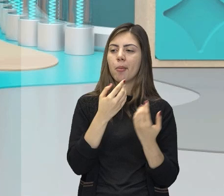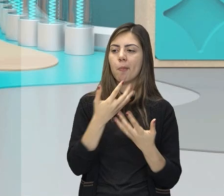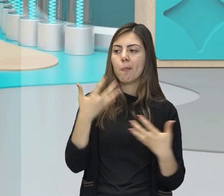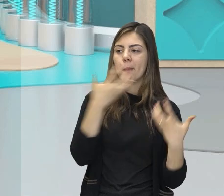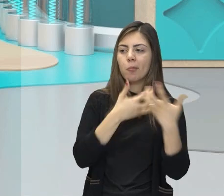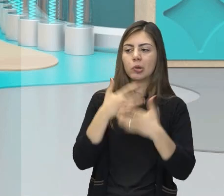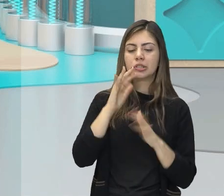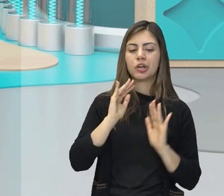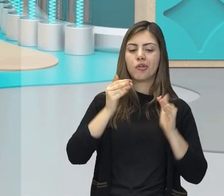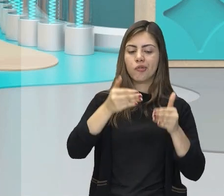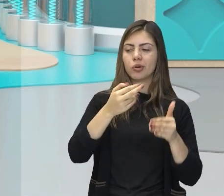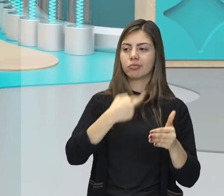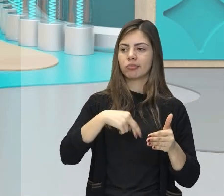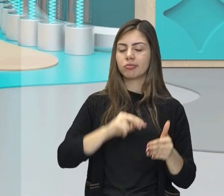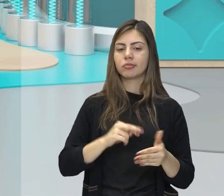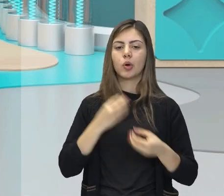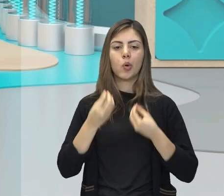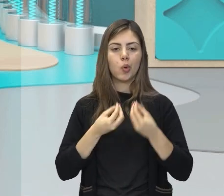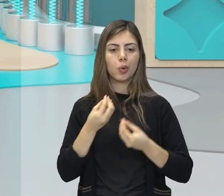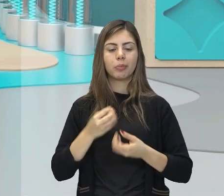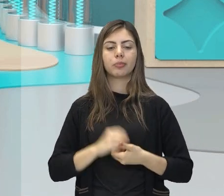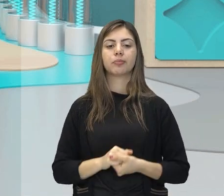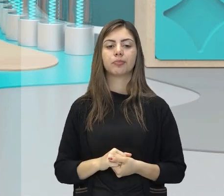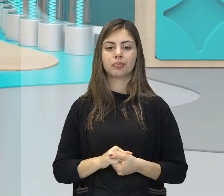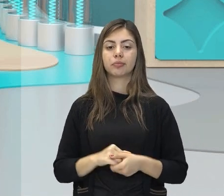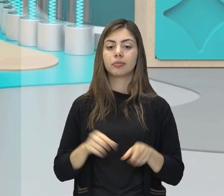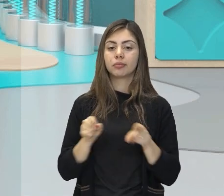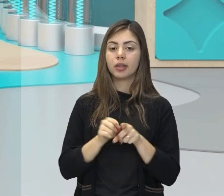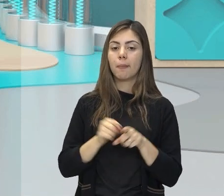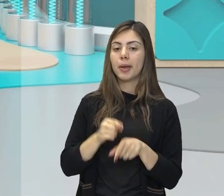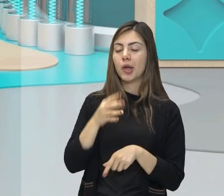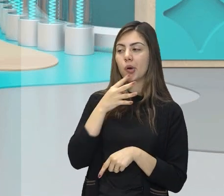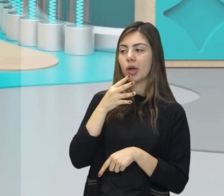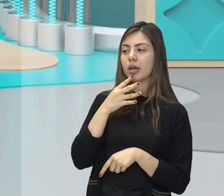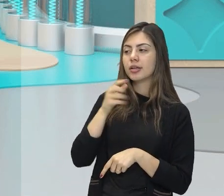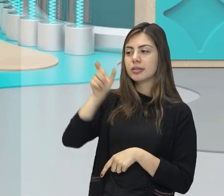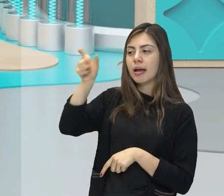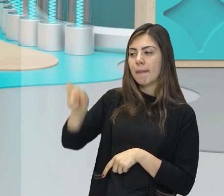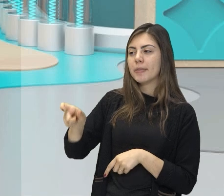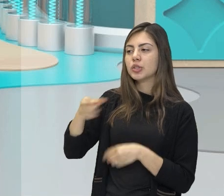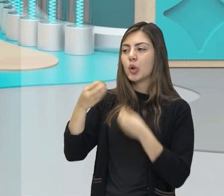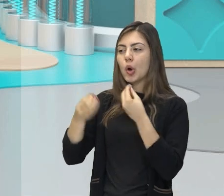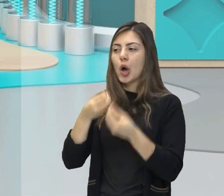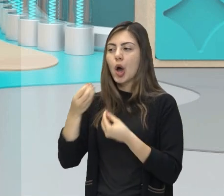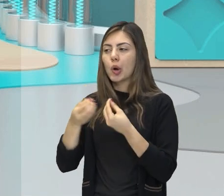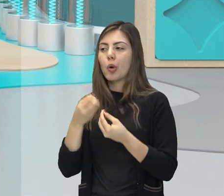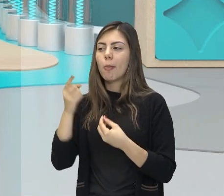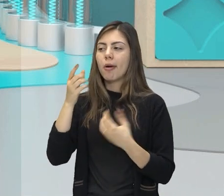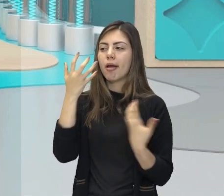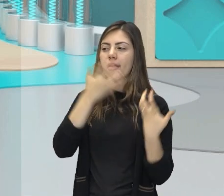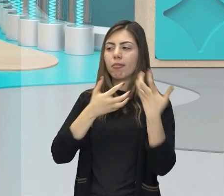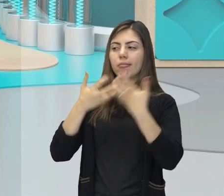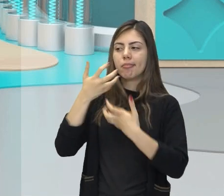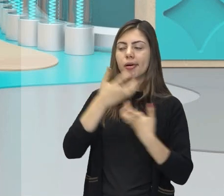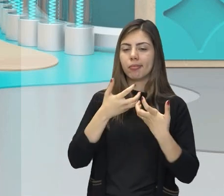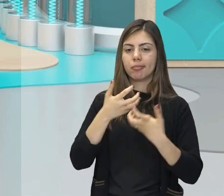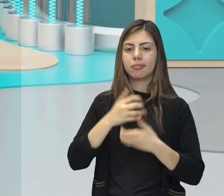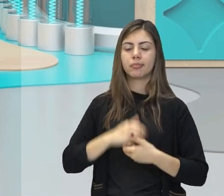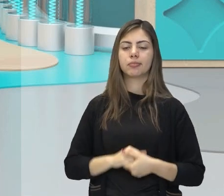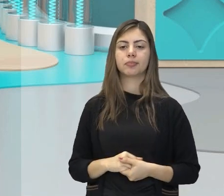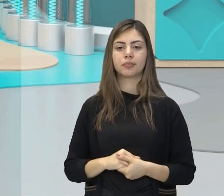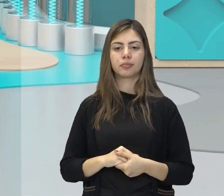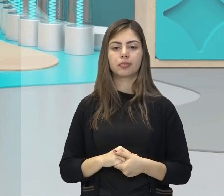público gospel. E, além disso, conhecer mais aspectos relacionados à carreira musical desta